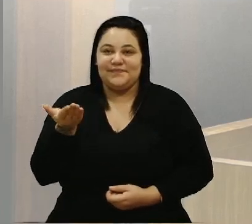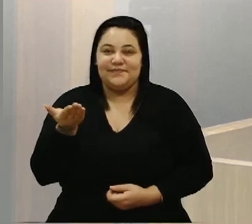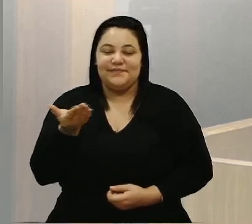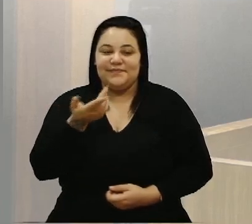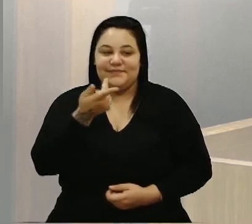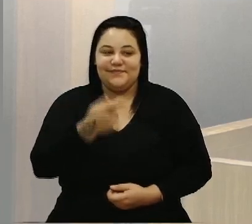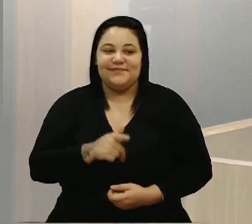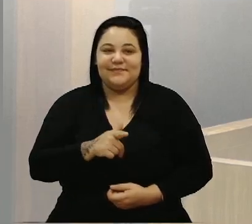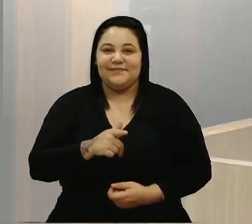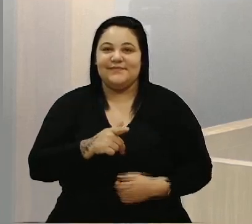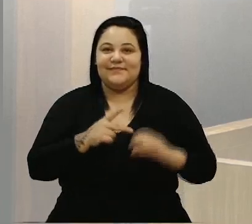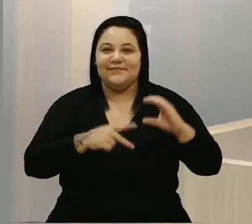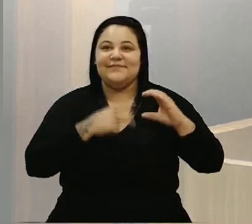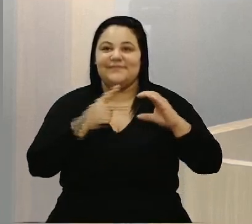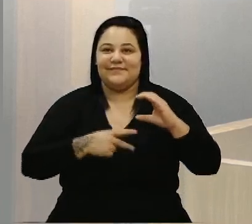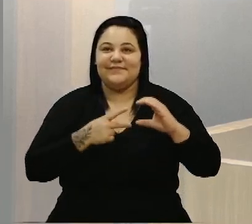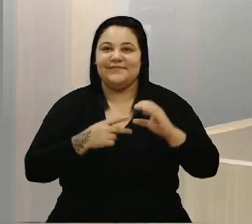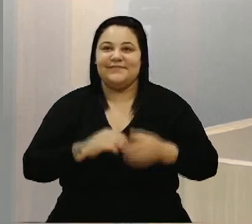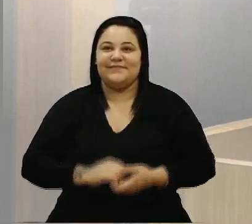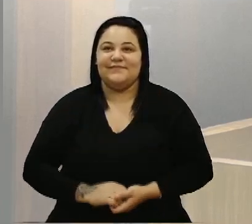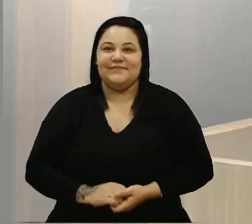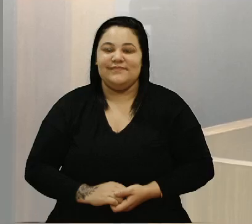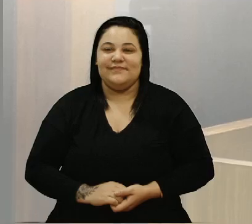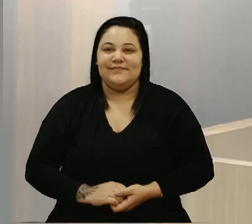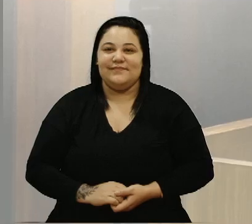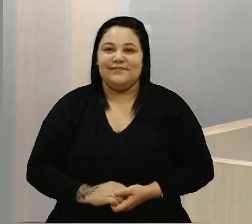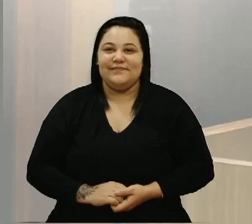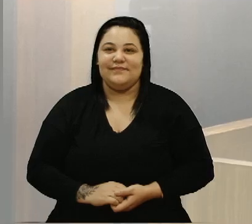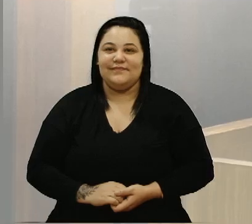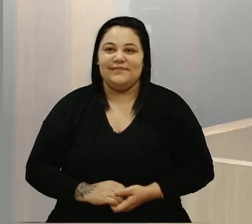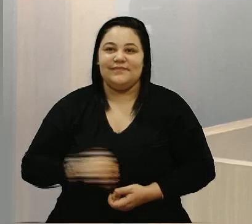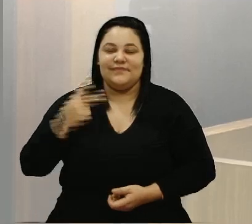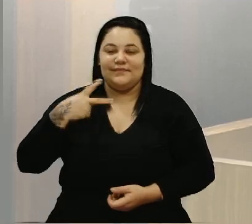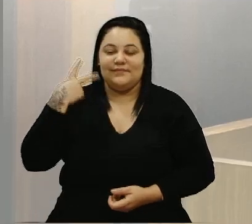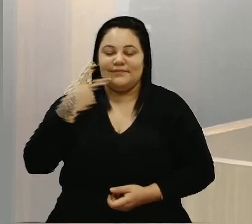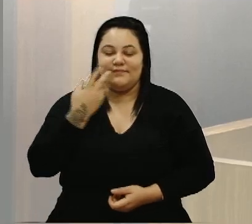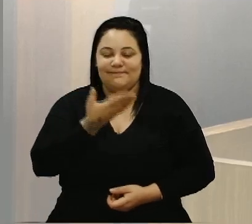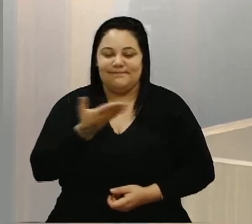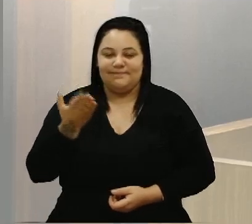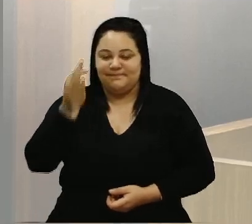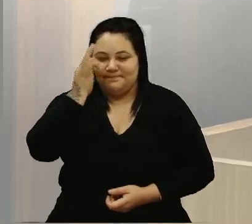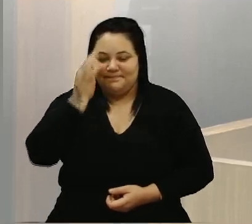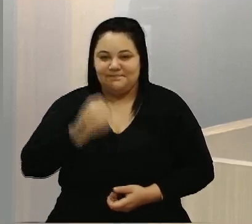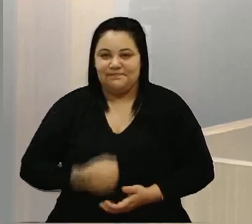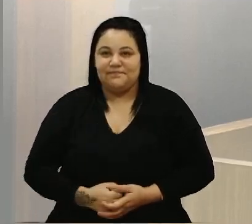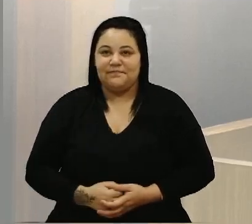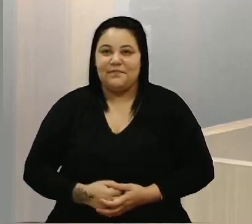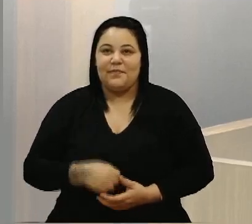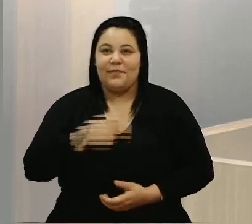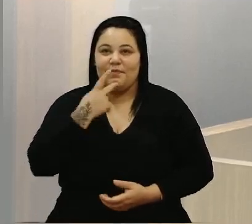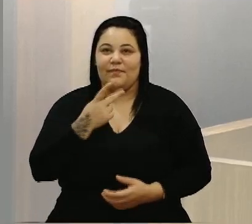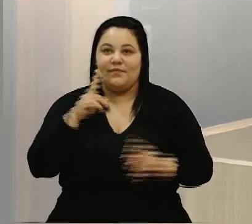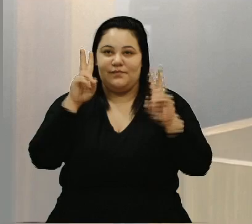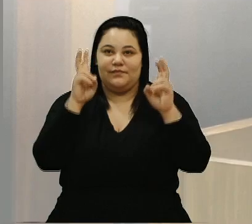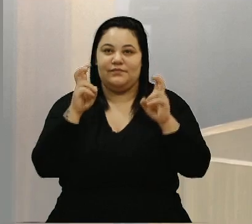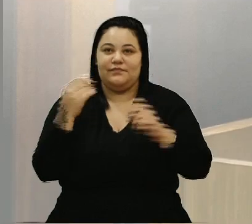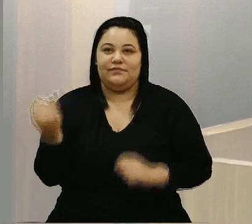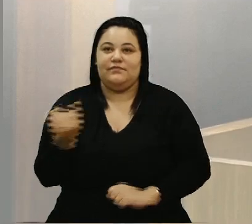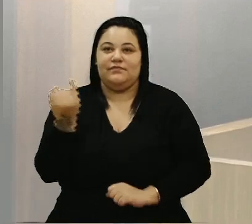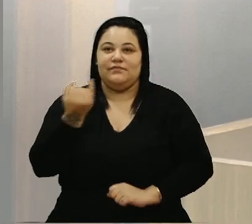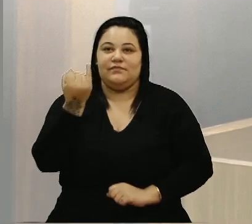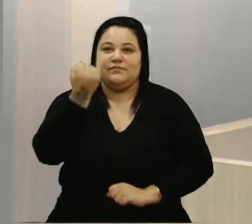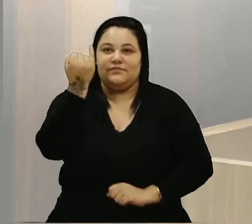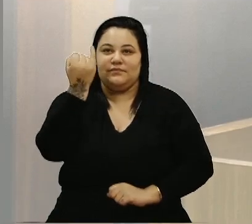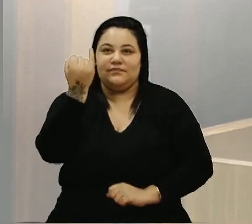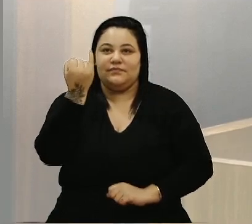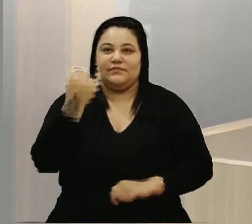casa, através da presidência, dos senhores e das senhoras vereadoras, para falar de um tema que é tão importante e que é